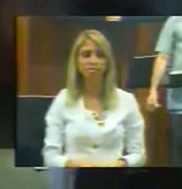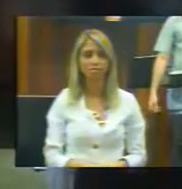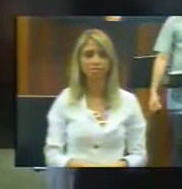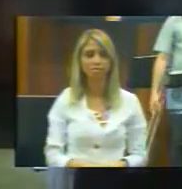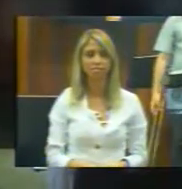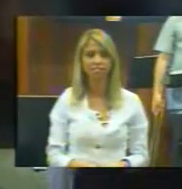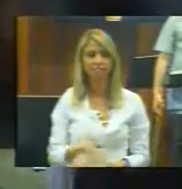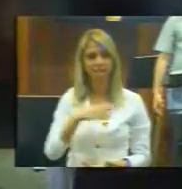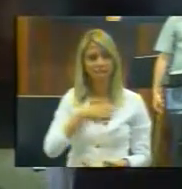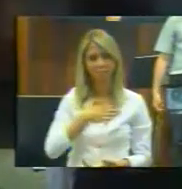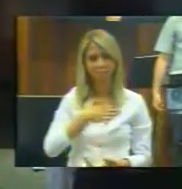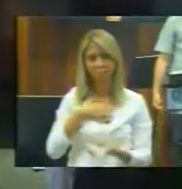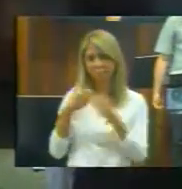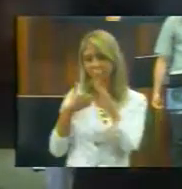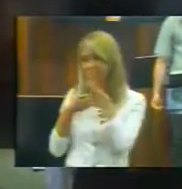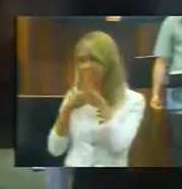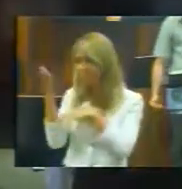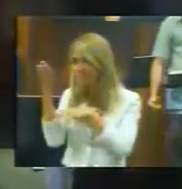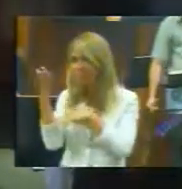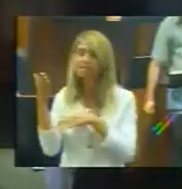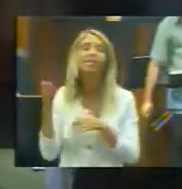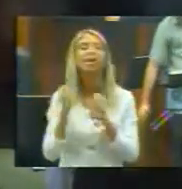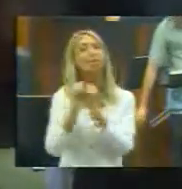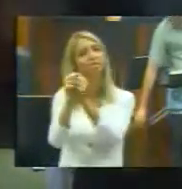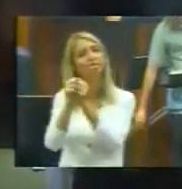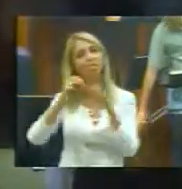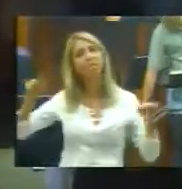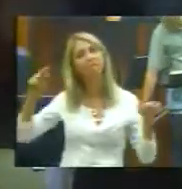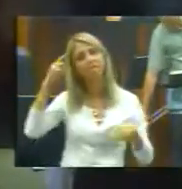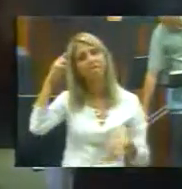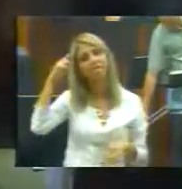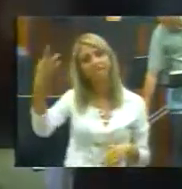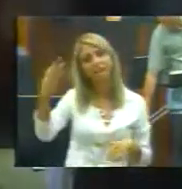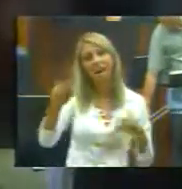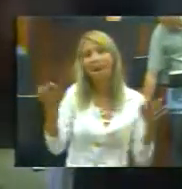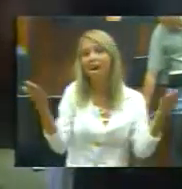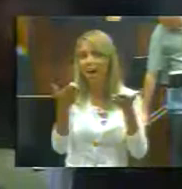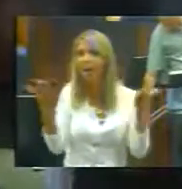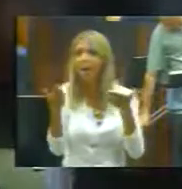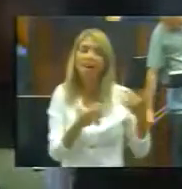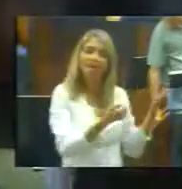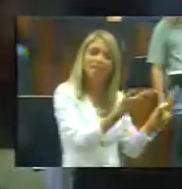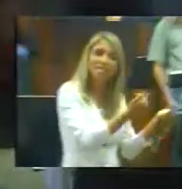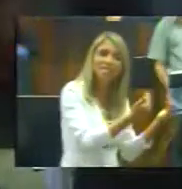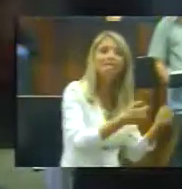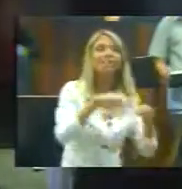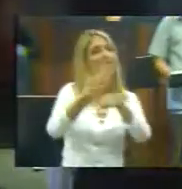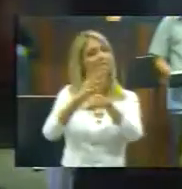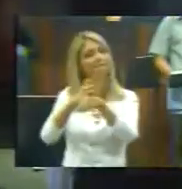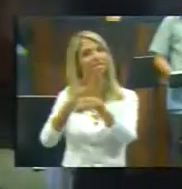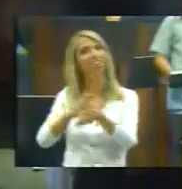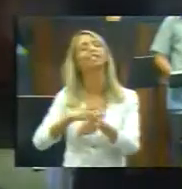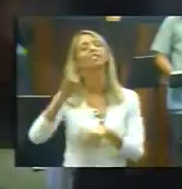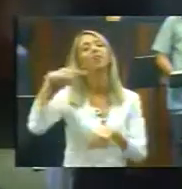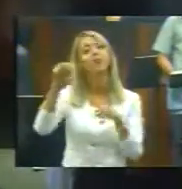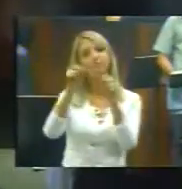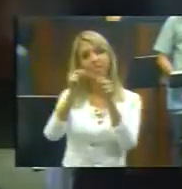saio de cena, junto com a mesa diretora, para que vocês possam tomar assento e fazer o